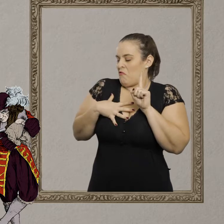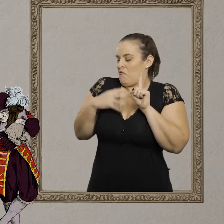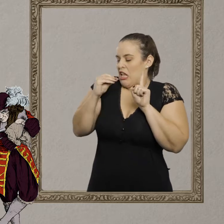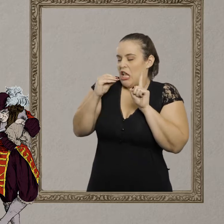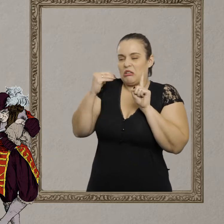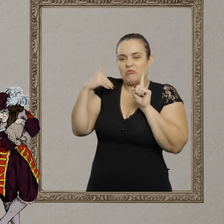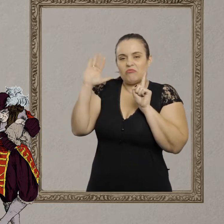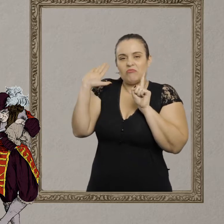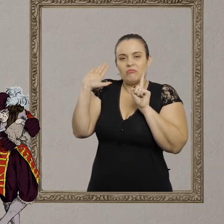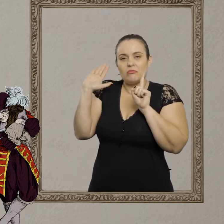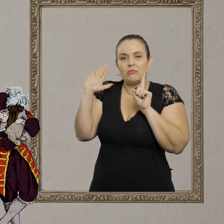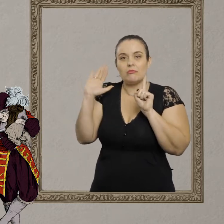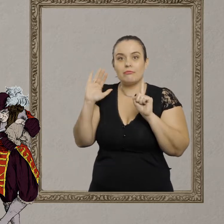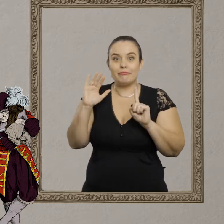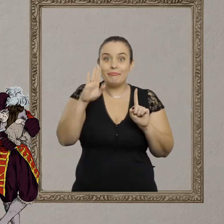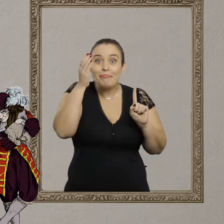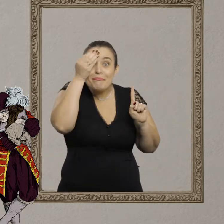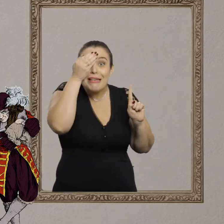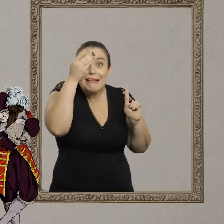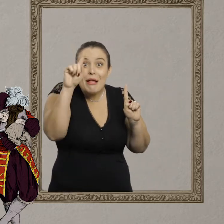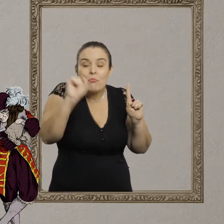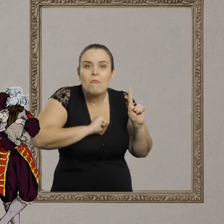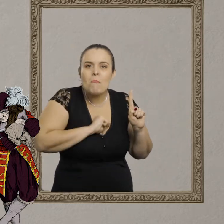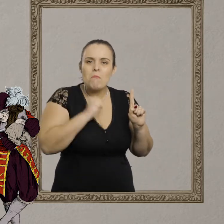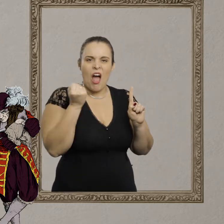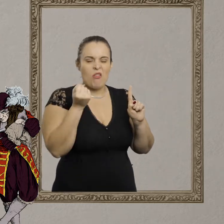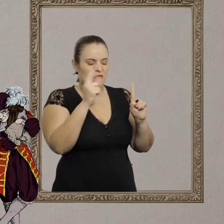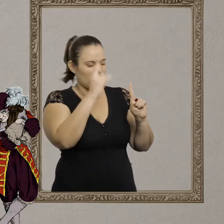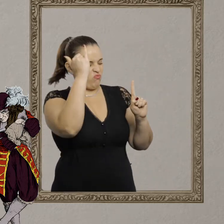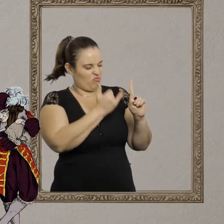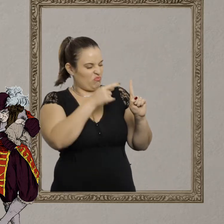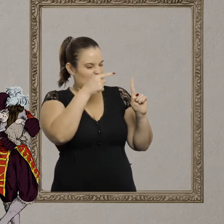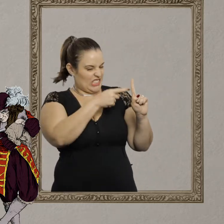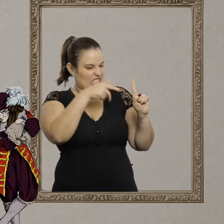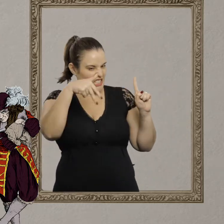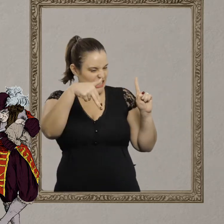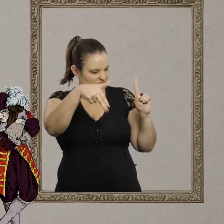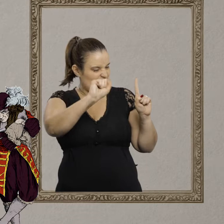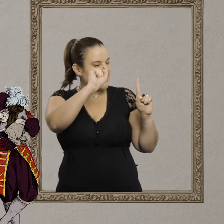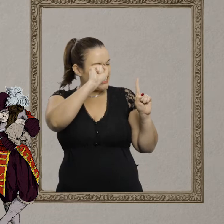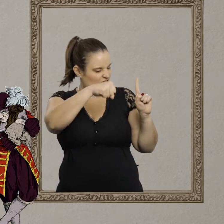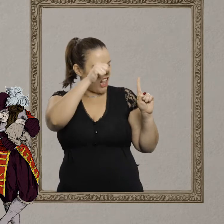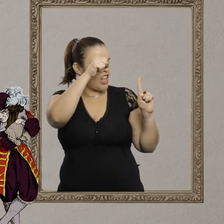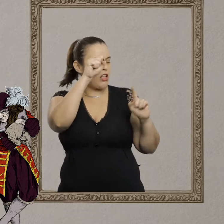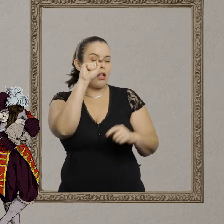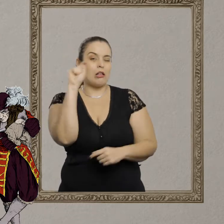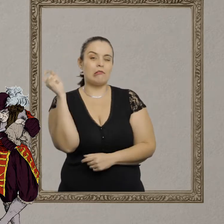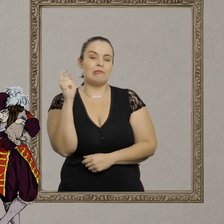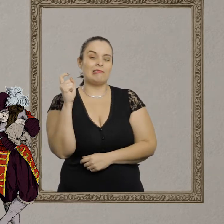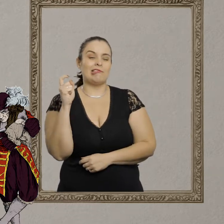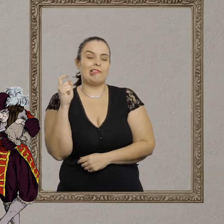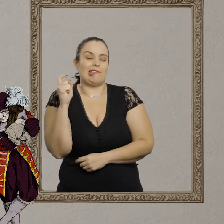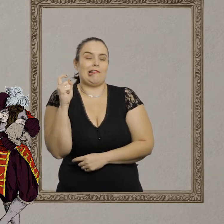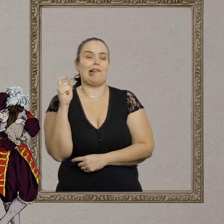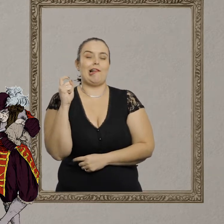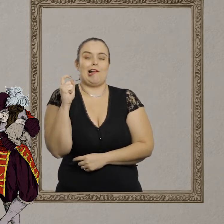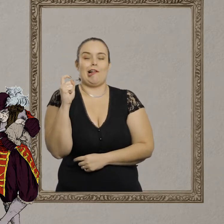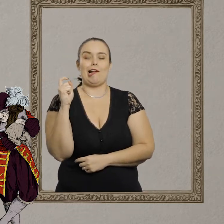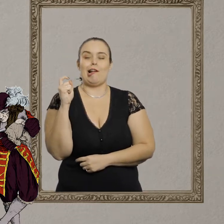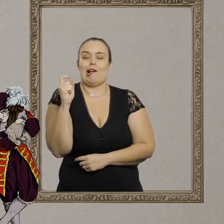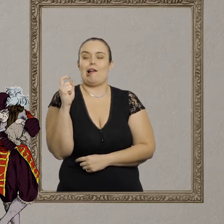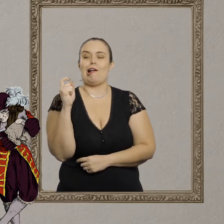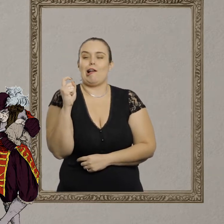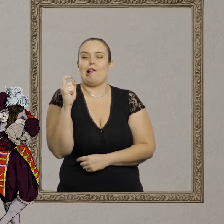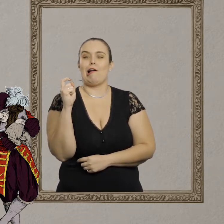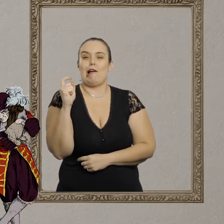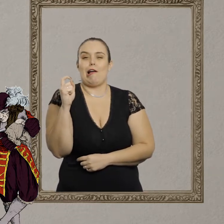filhos. Barrica ficou bravo e disse que ela iria andar na prancha. Capitão Gancho deu um sorriso malvado. Ele